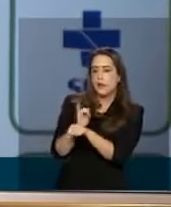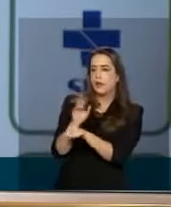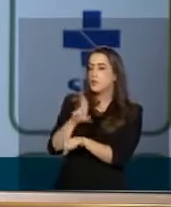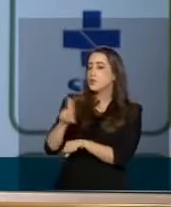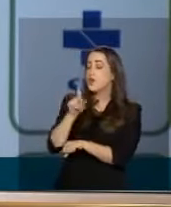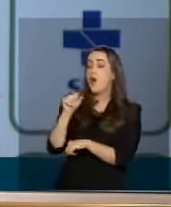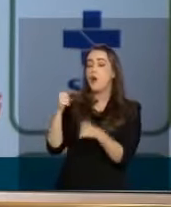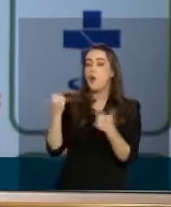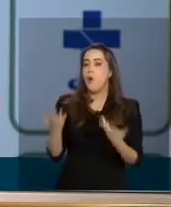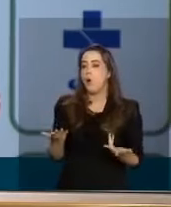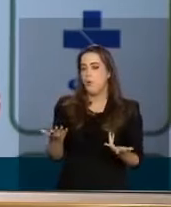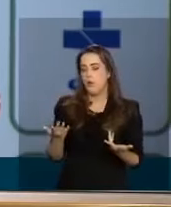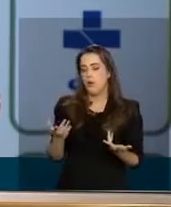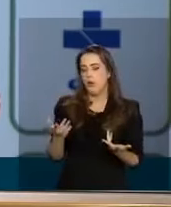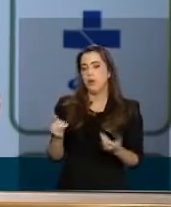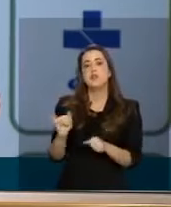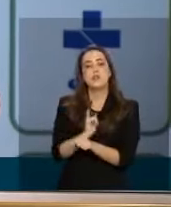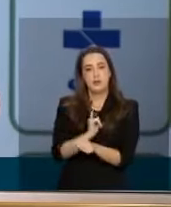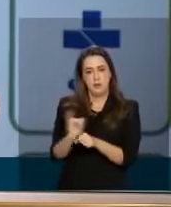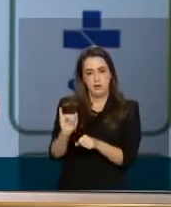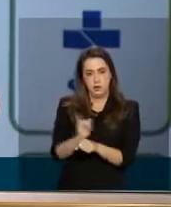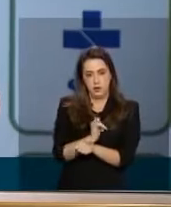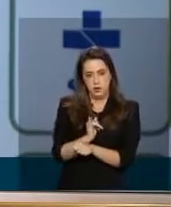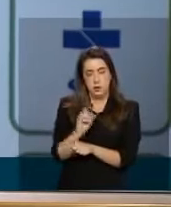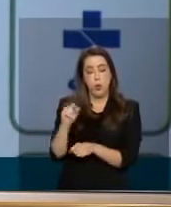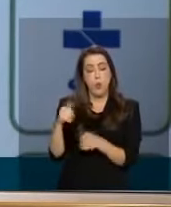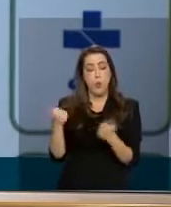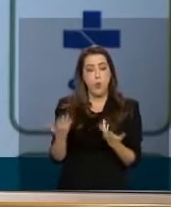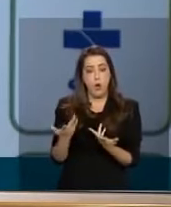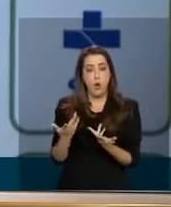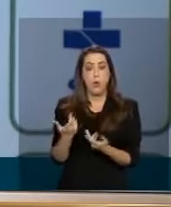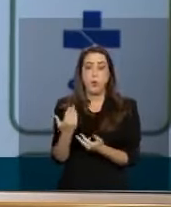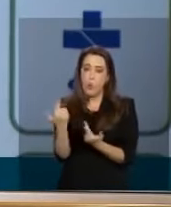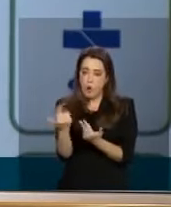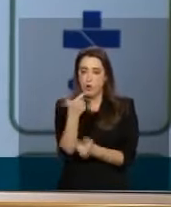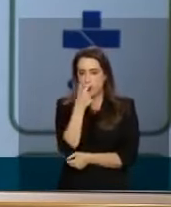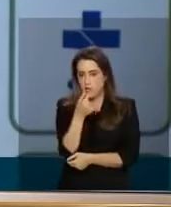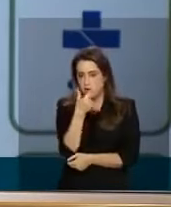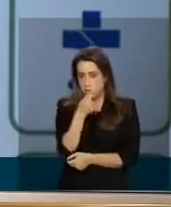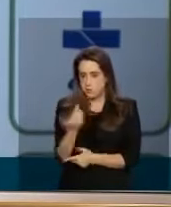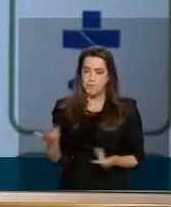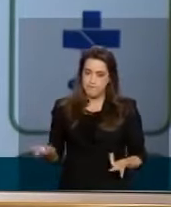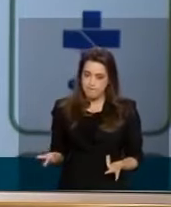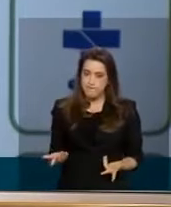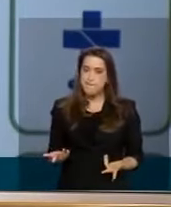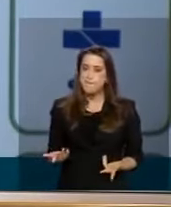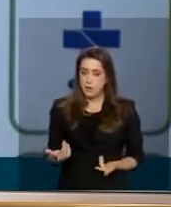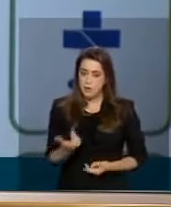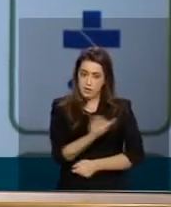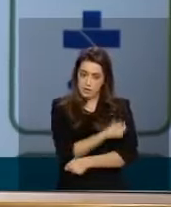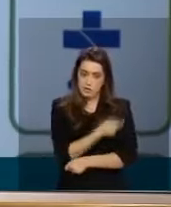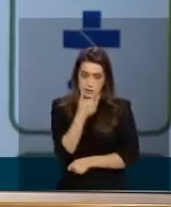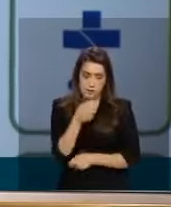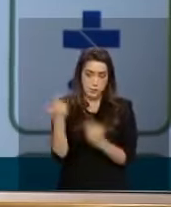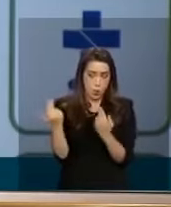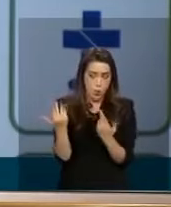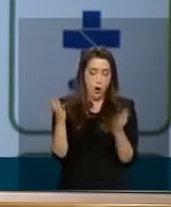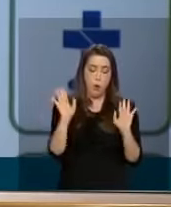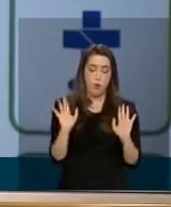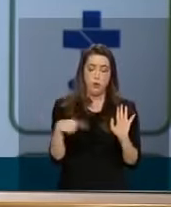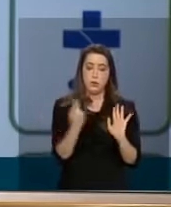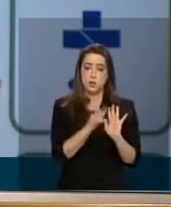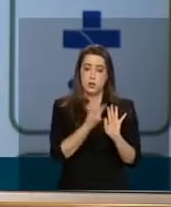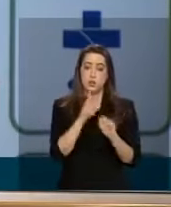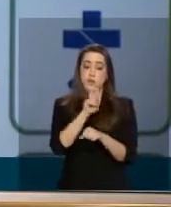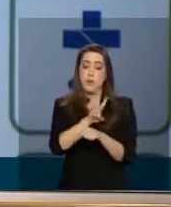foi a estratégia da influenza, né? Uma estratégia em que a gente vai fazer